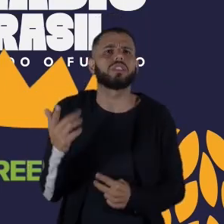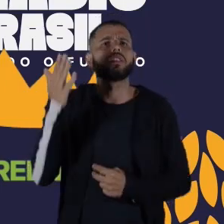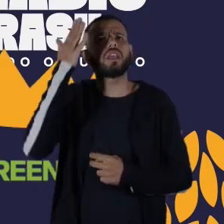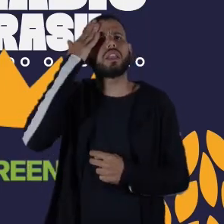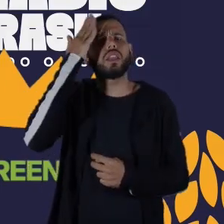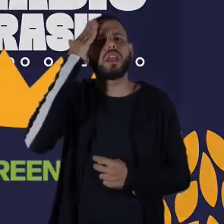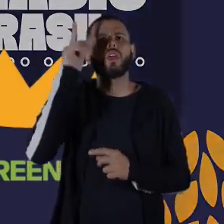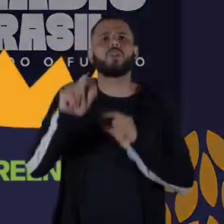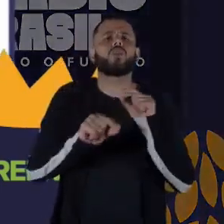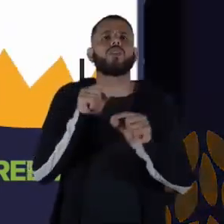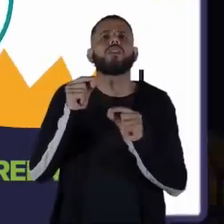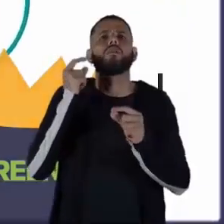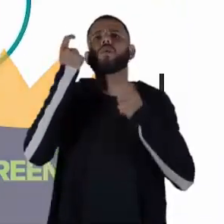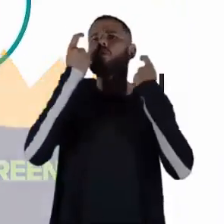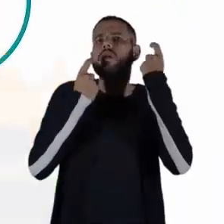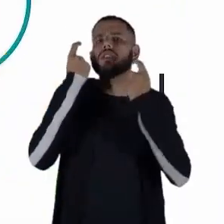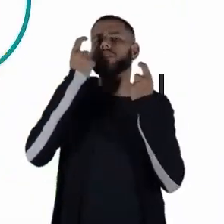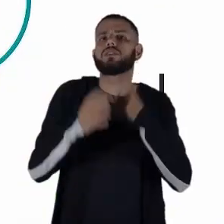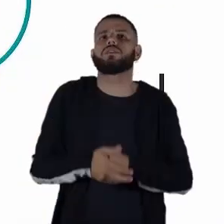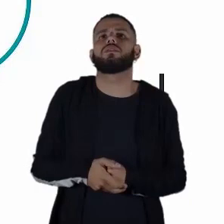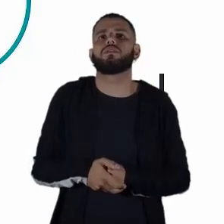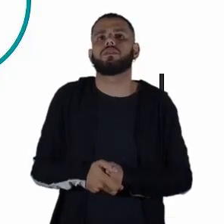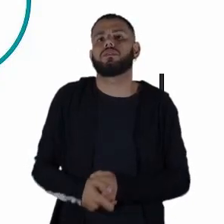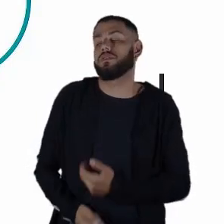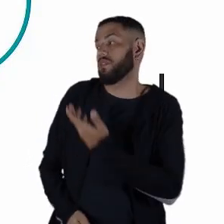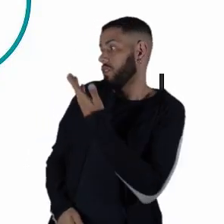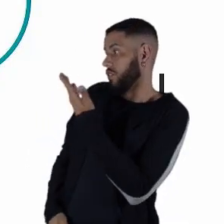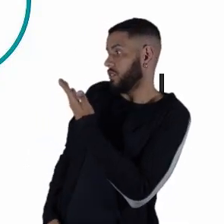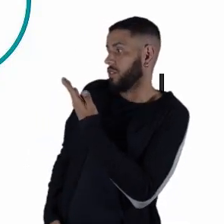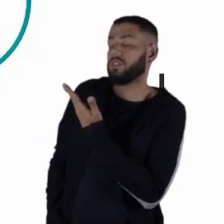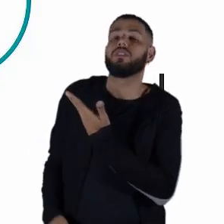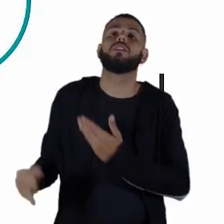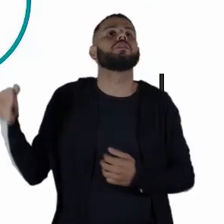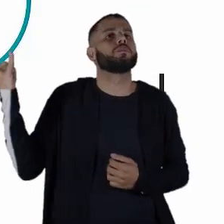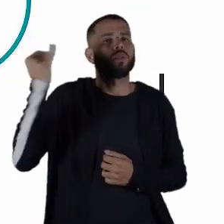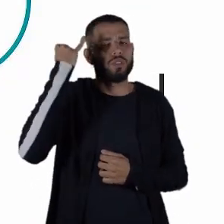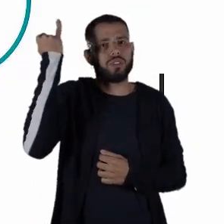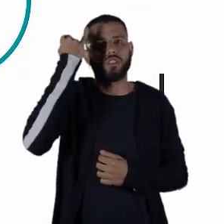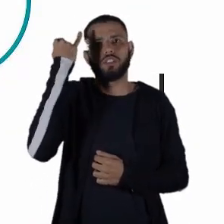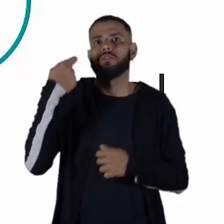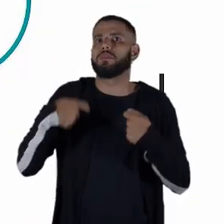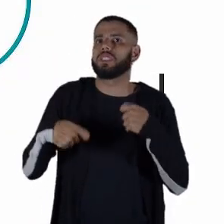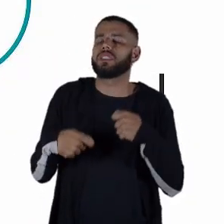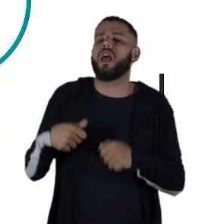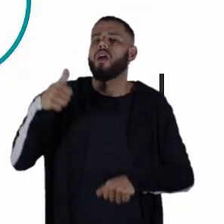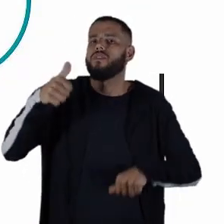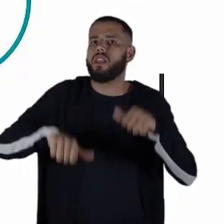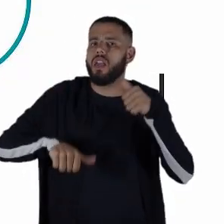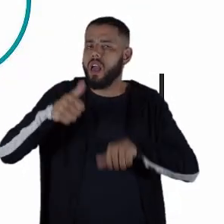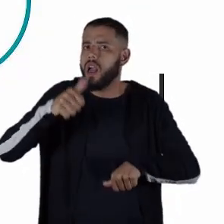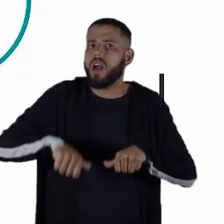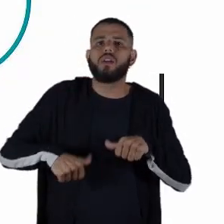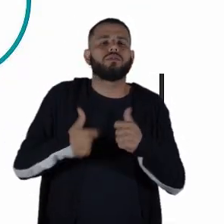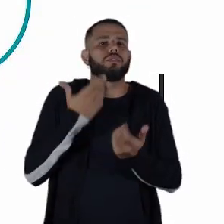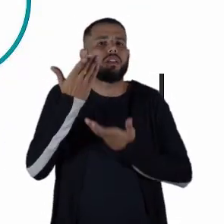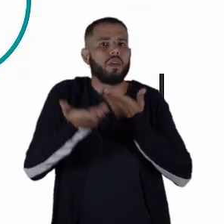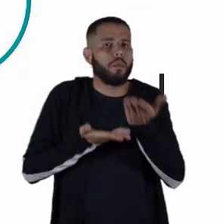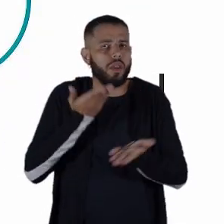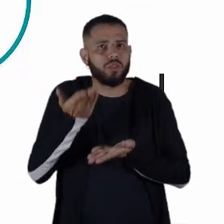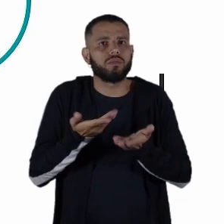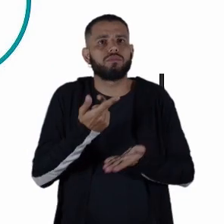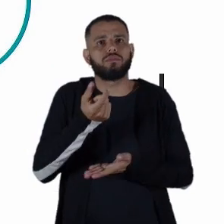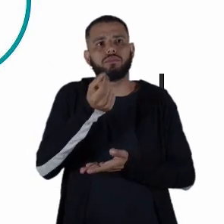preocupação, isso é importantíssimo e tem que ser avaliado nos tratamentos. E